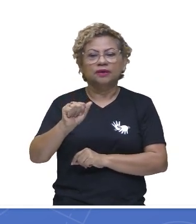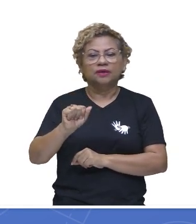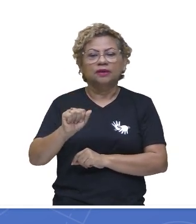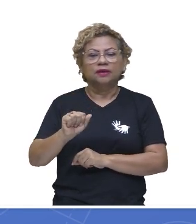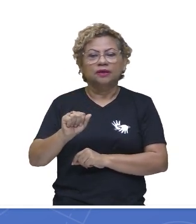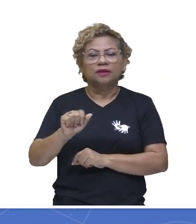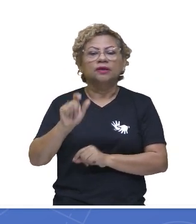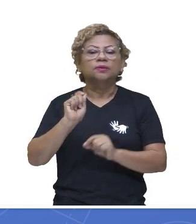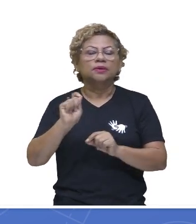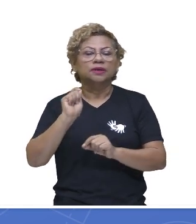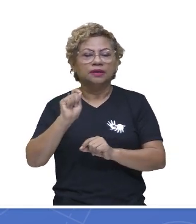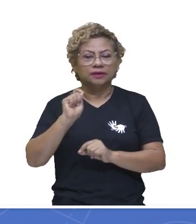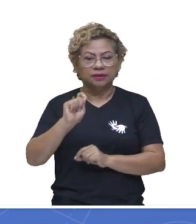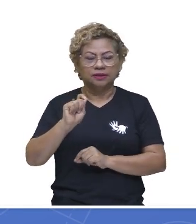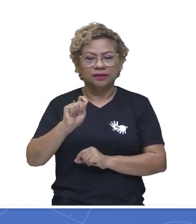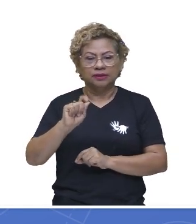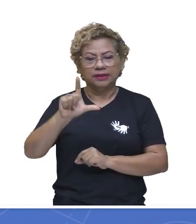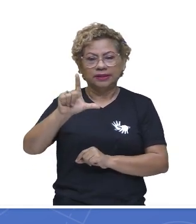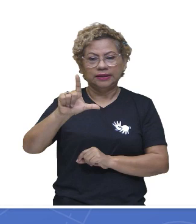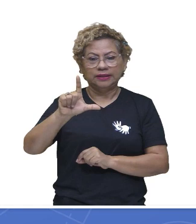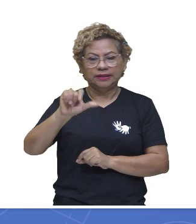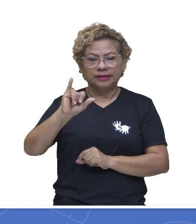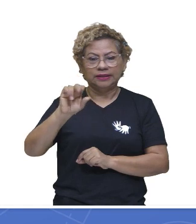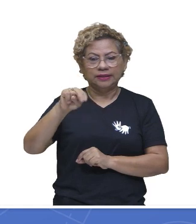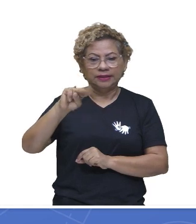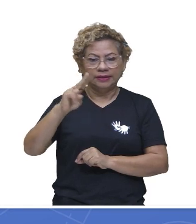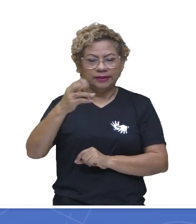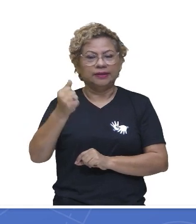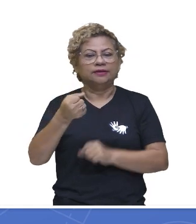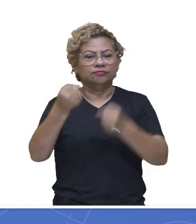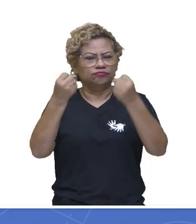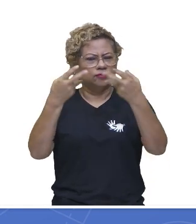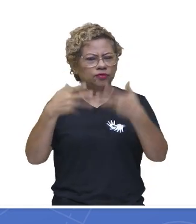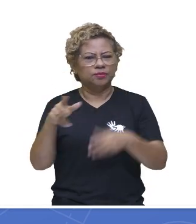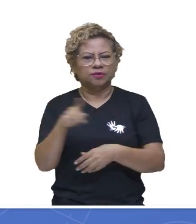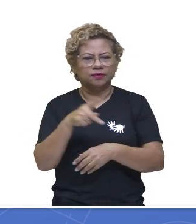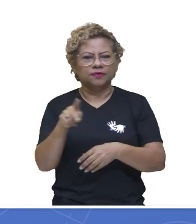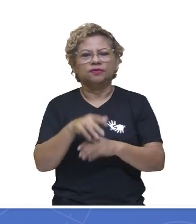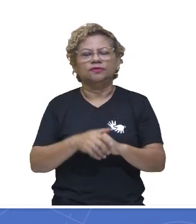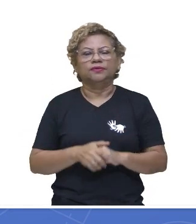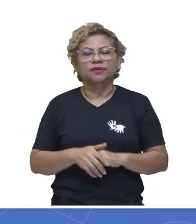e a matriz produto, ou seja, o resultado dessa multiplicação,